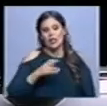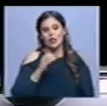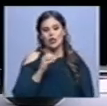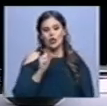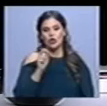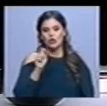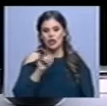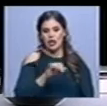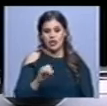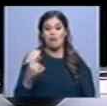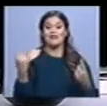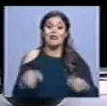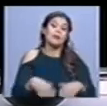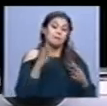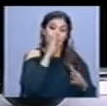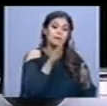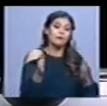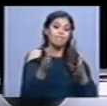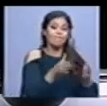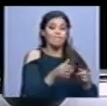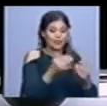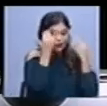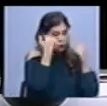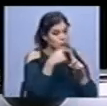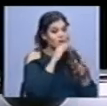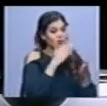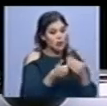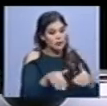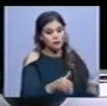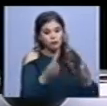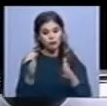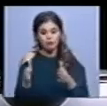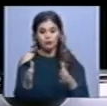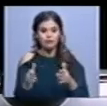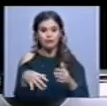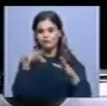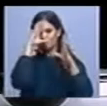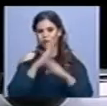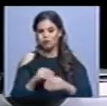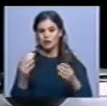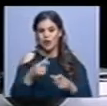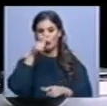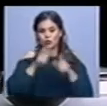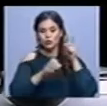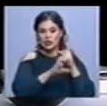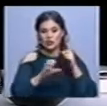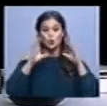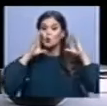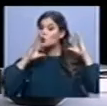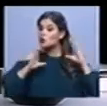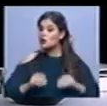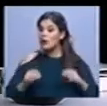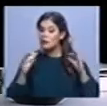dados. E, portanto, se por um lado é uma boa notícia esta indicação, por outro lado, não sabemos. Estes cientistas não fazem ainda a mínima ideia como é que